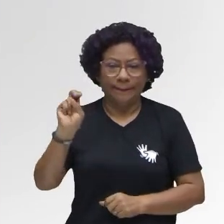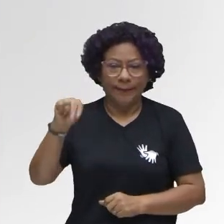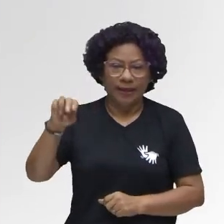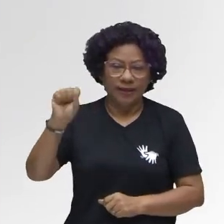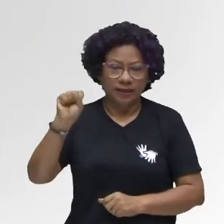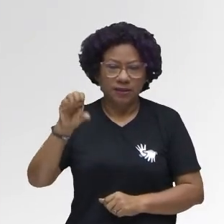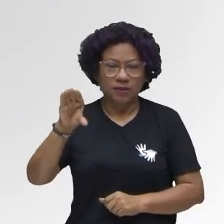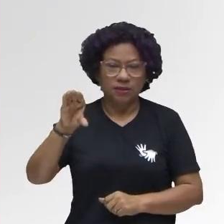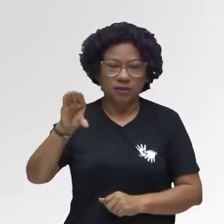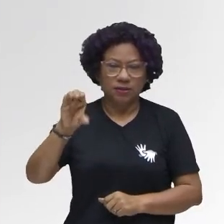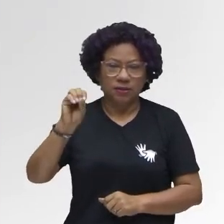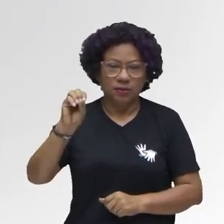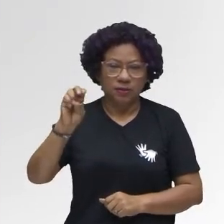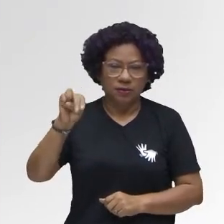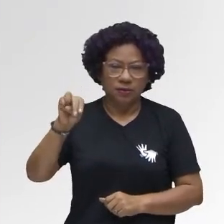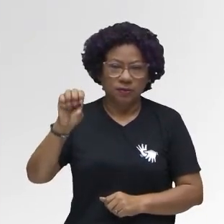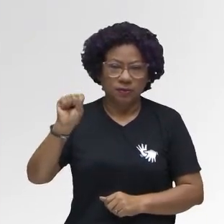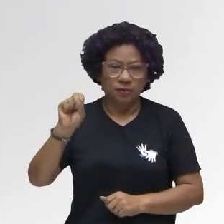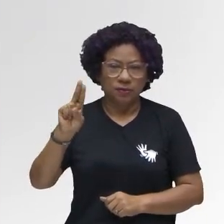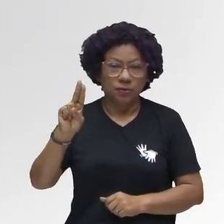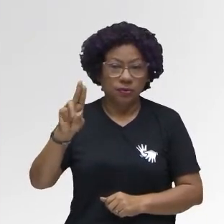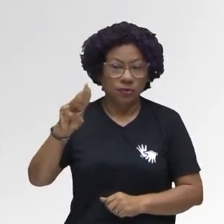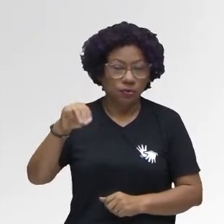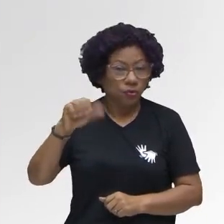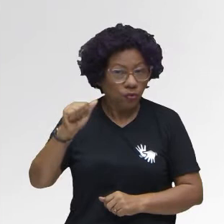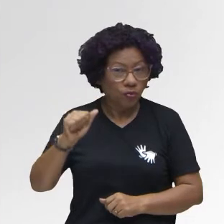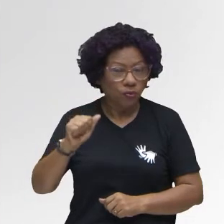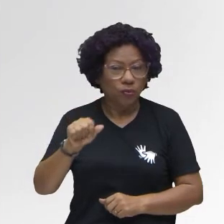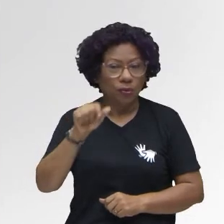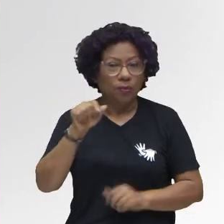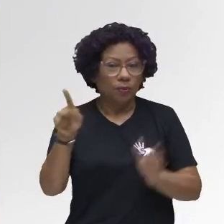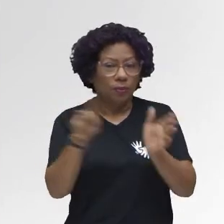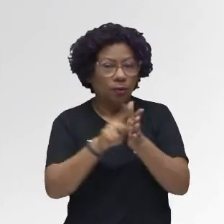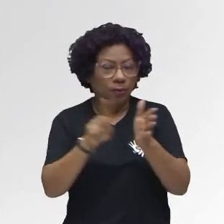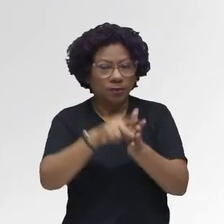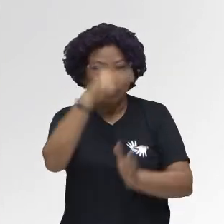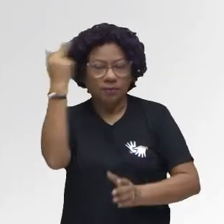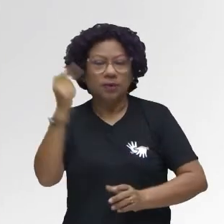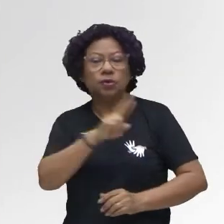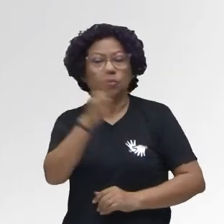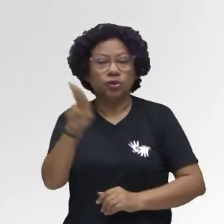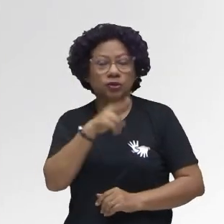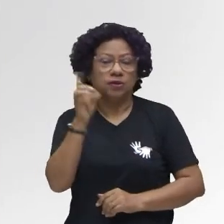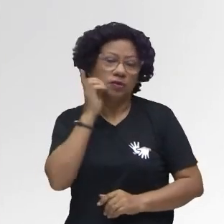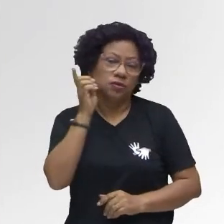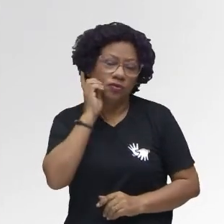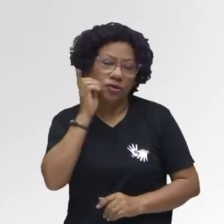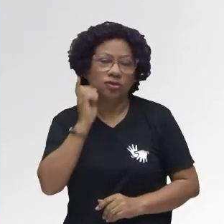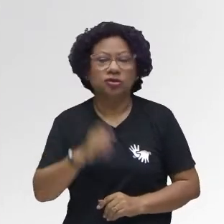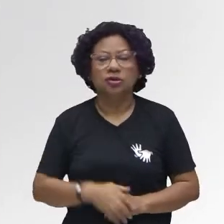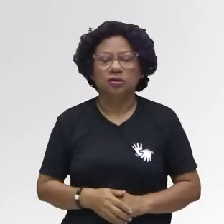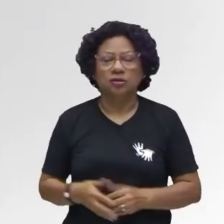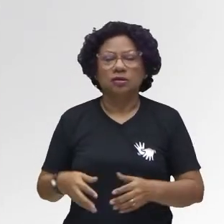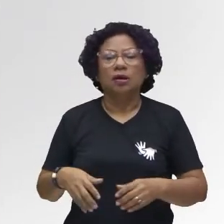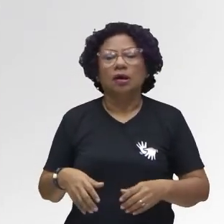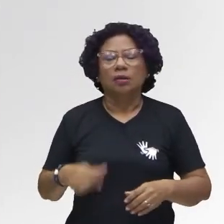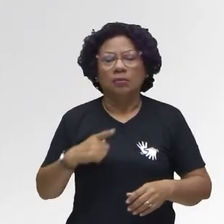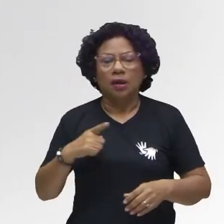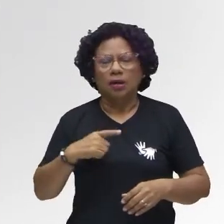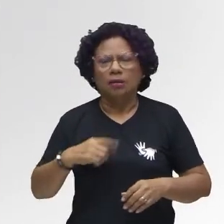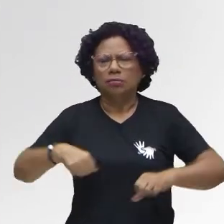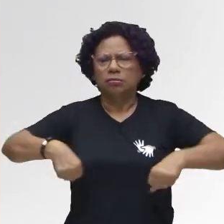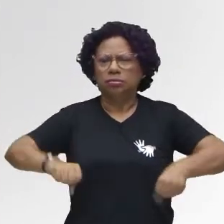consumidos diretamente pela população, como as motos. Observem a montagem final dela. Ainda temos os móveis,